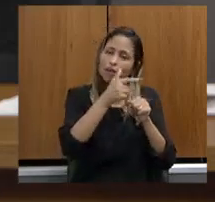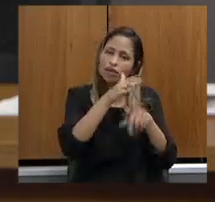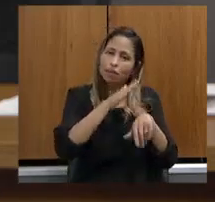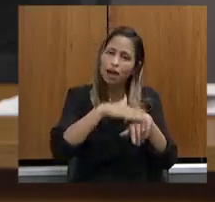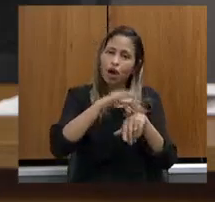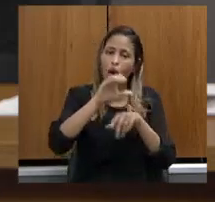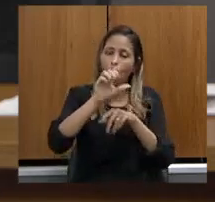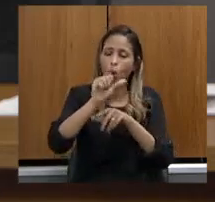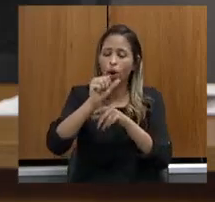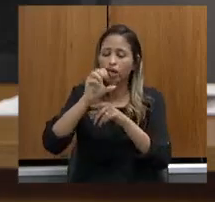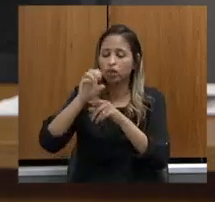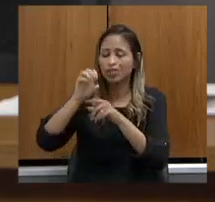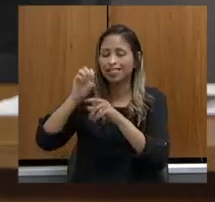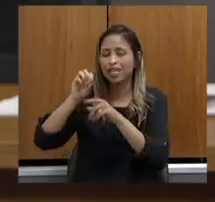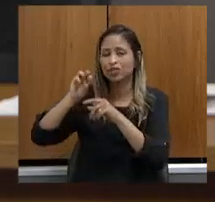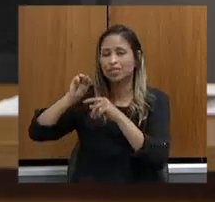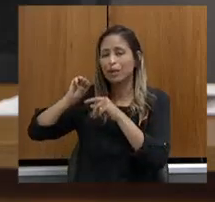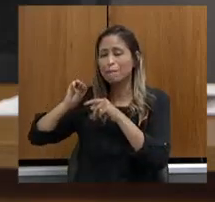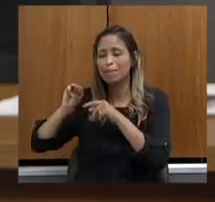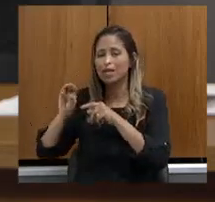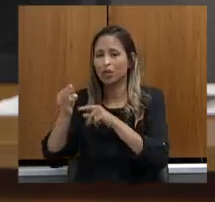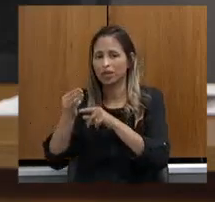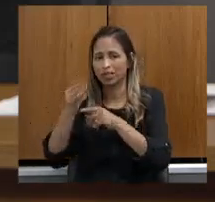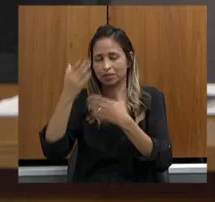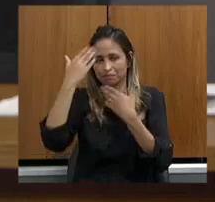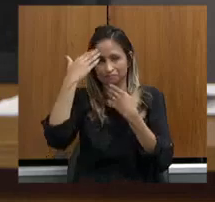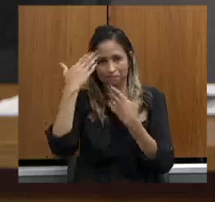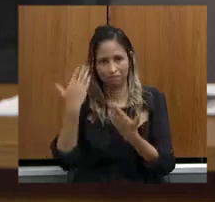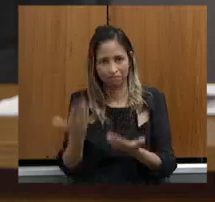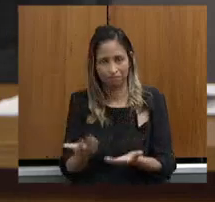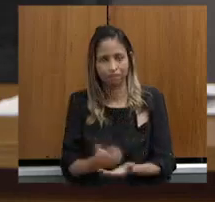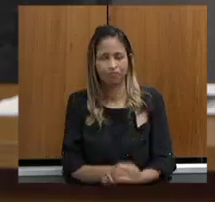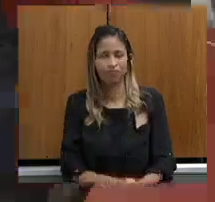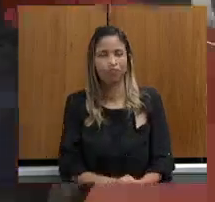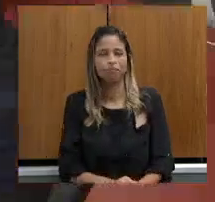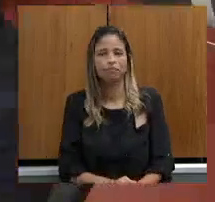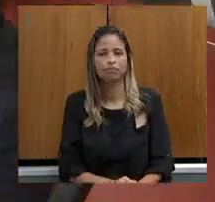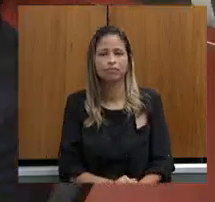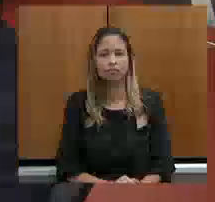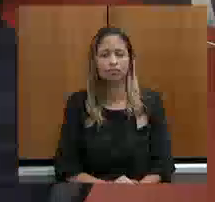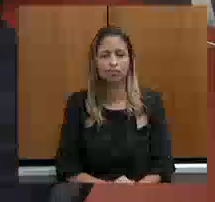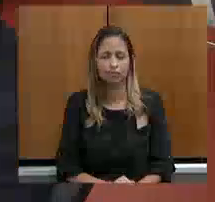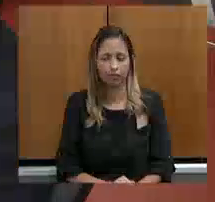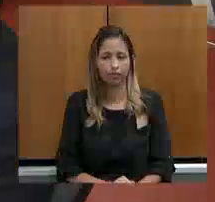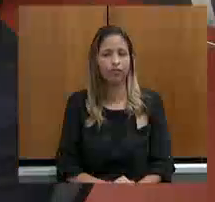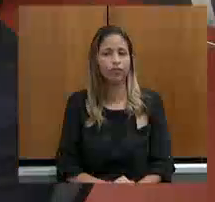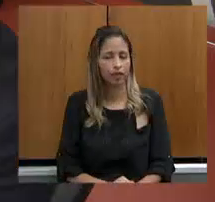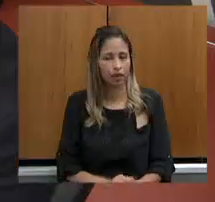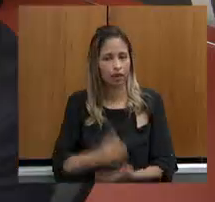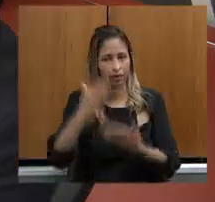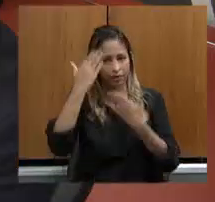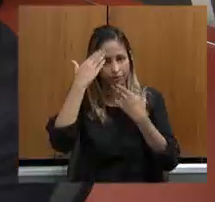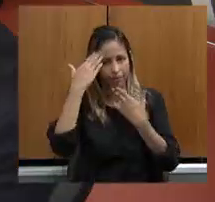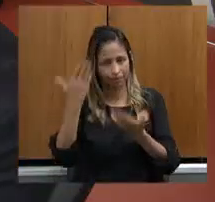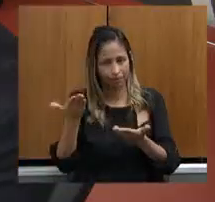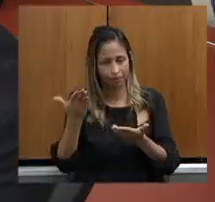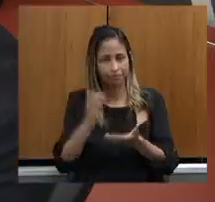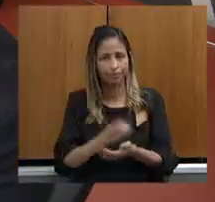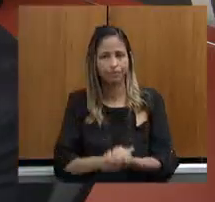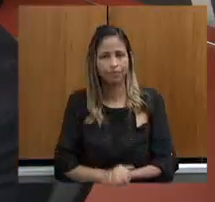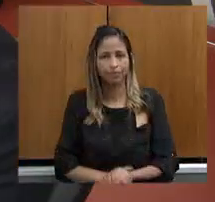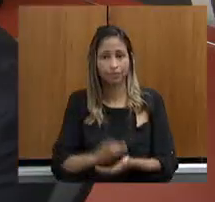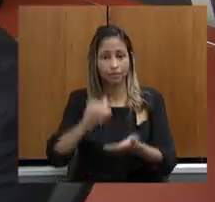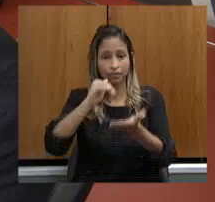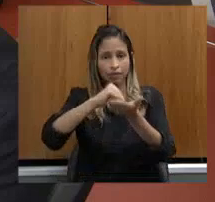800 milhões de sal de exercícios anteriores obrigada agora agradeça a secretário Luiz agora